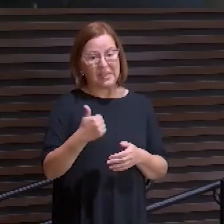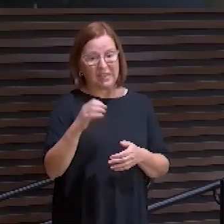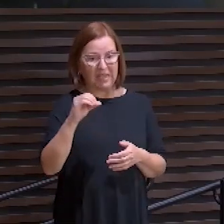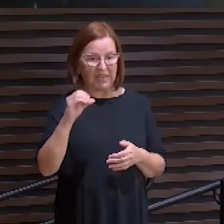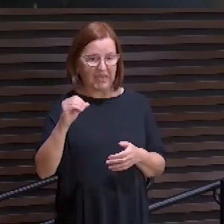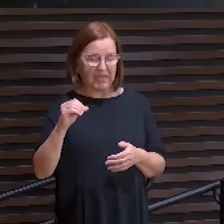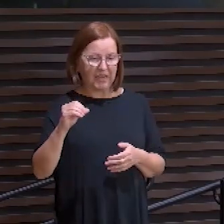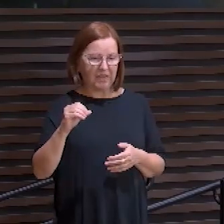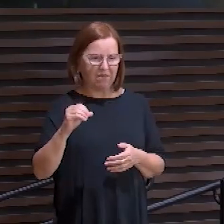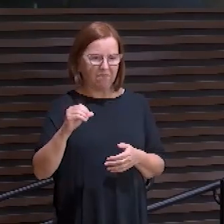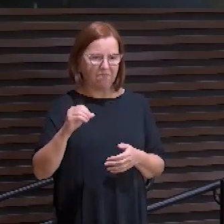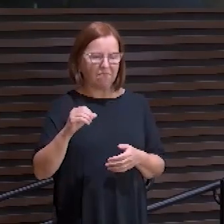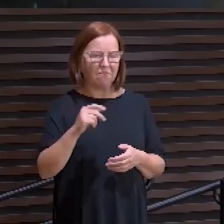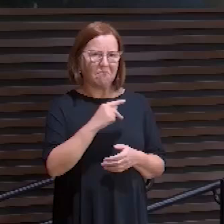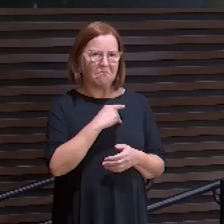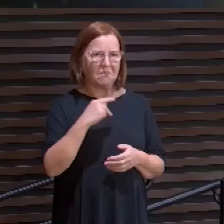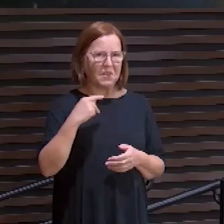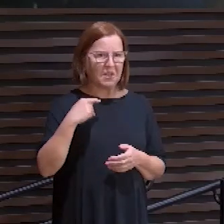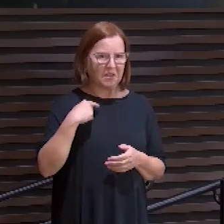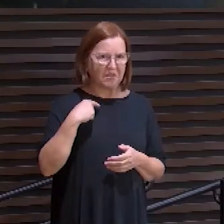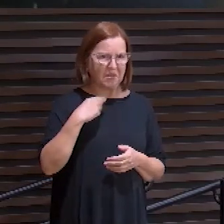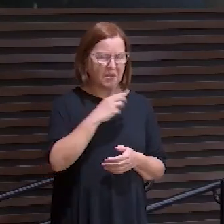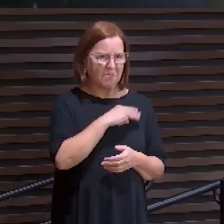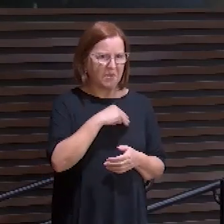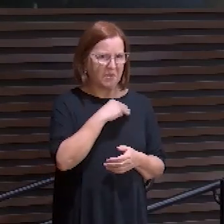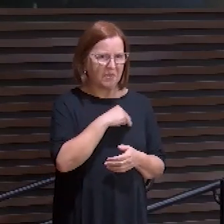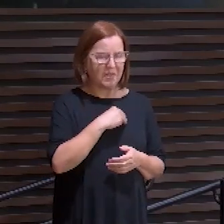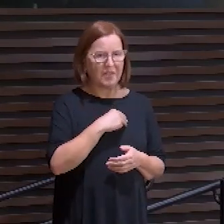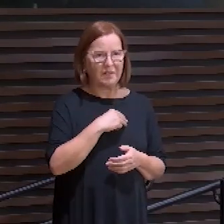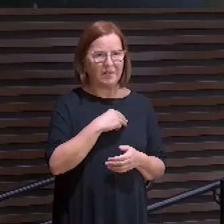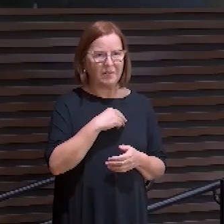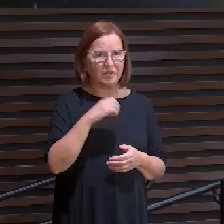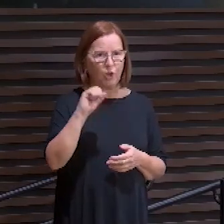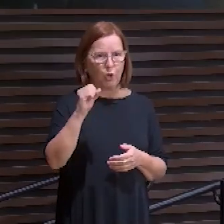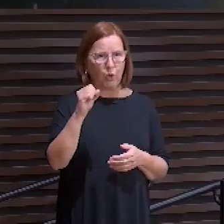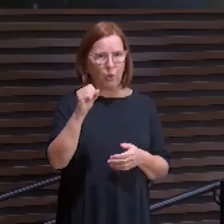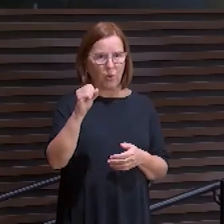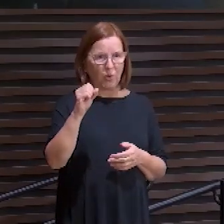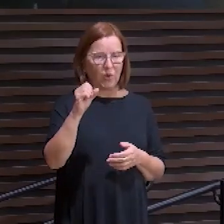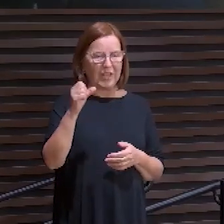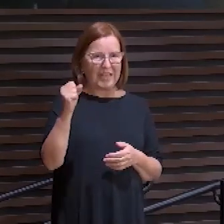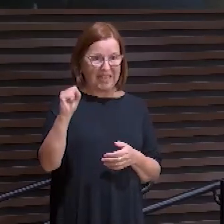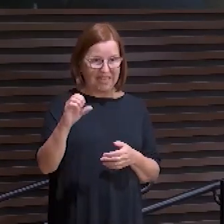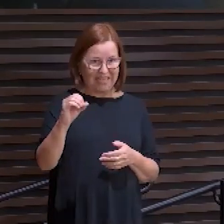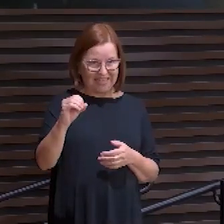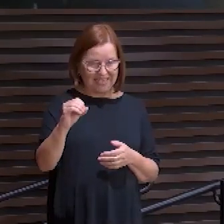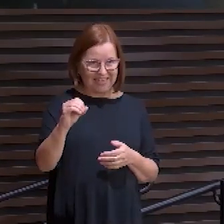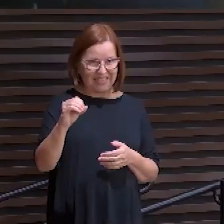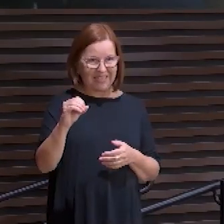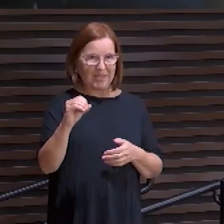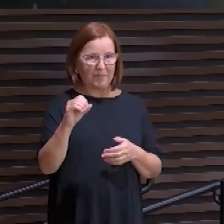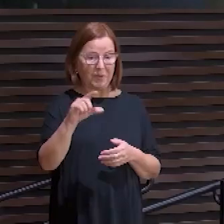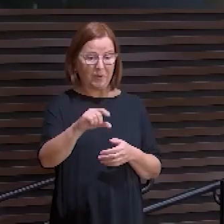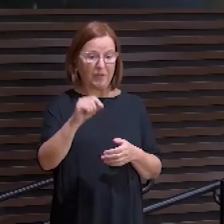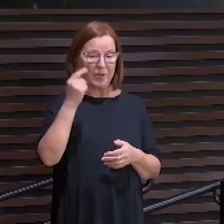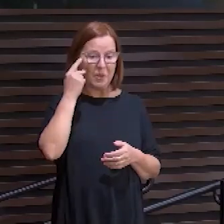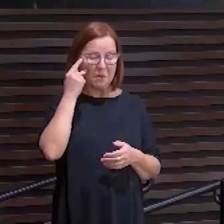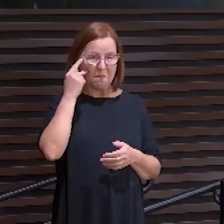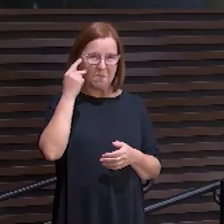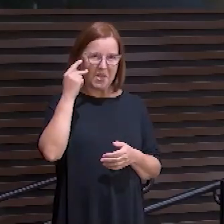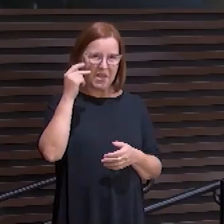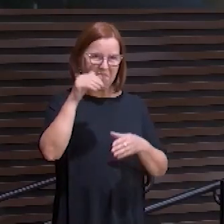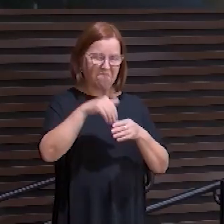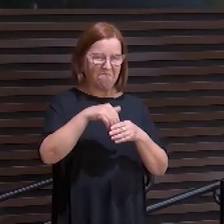missionários, professores de teologia de seminário, 80 eleitos para cargos públicos, incluindo 3 prefeitos,